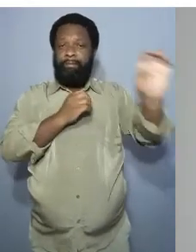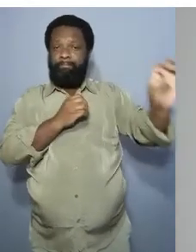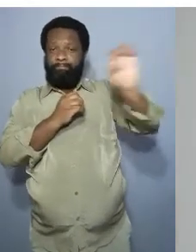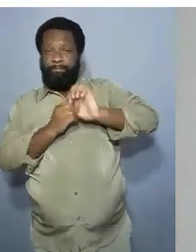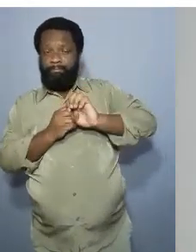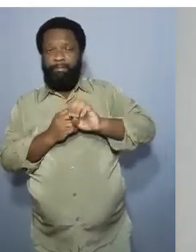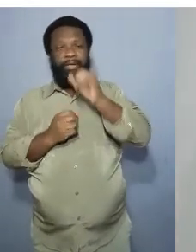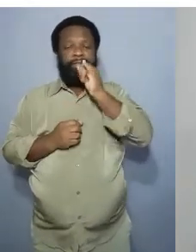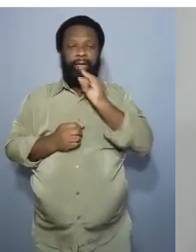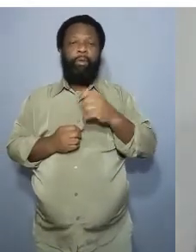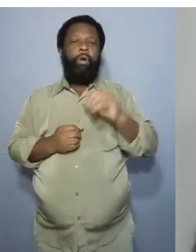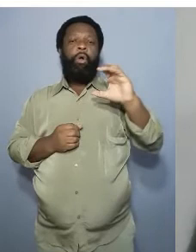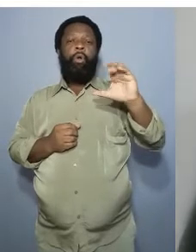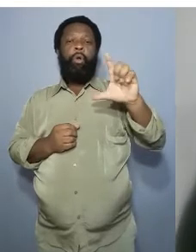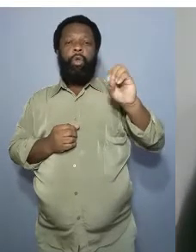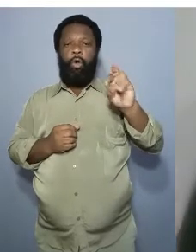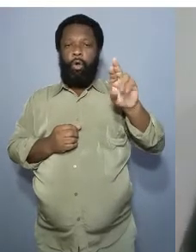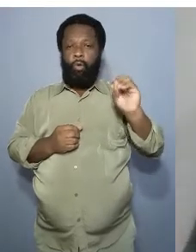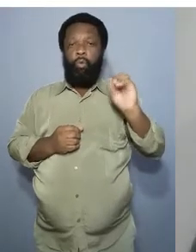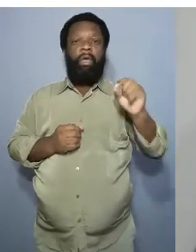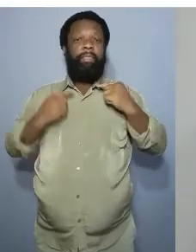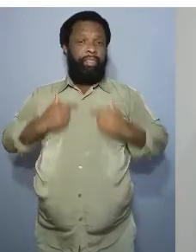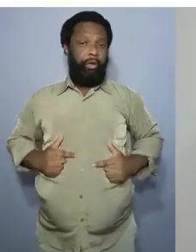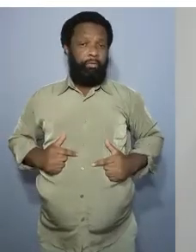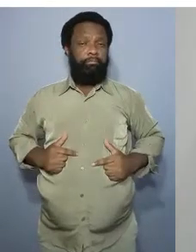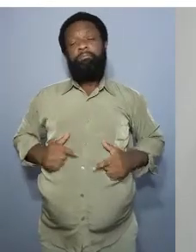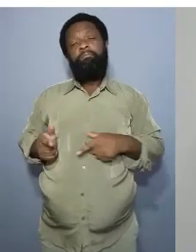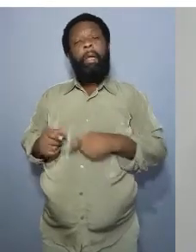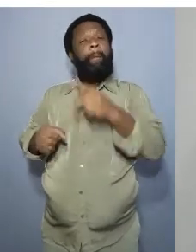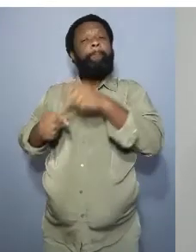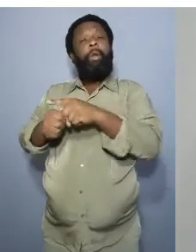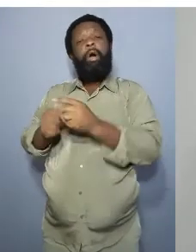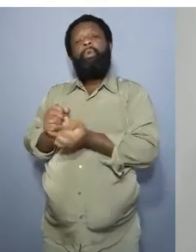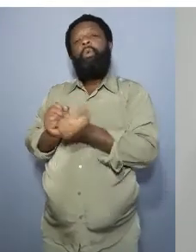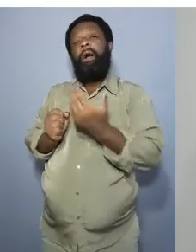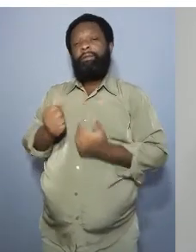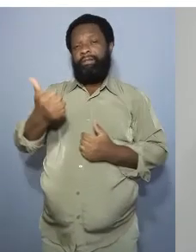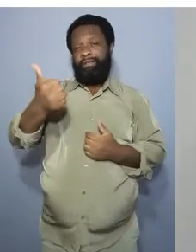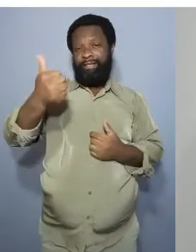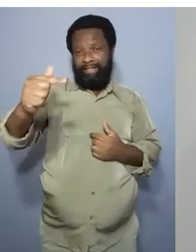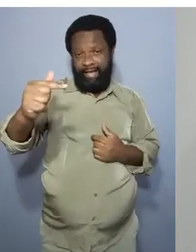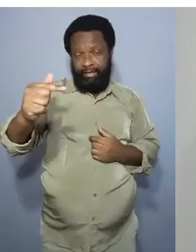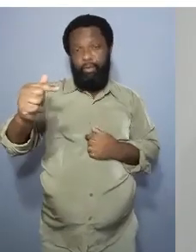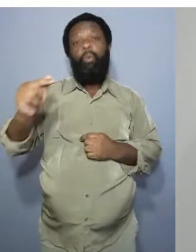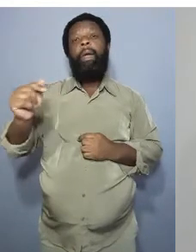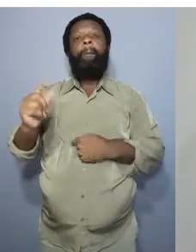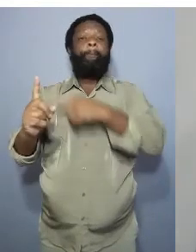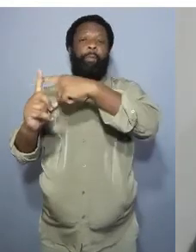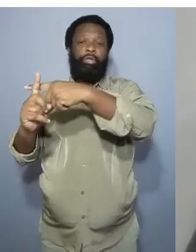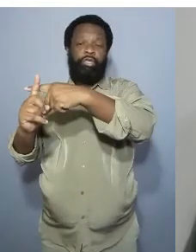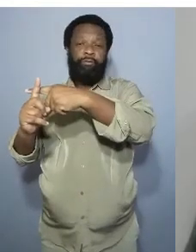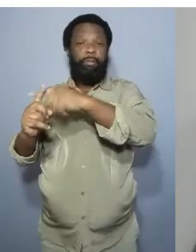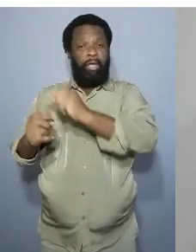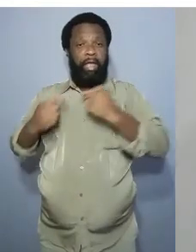Vamos imaginar então aqui a gente tem o cloro neutro, pessoal. Quantos prótons ele tem? 17. 17 cargas